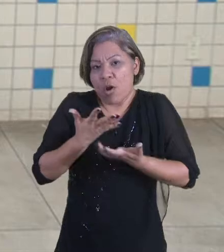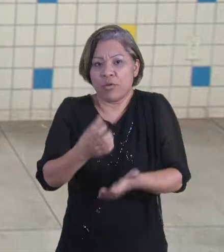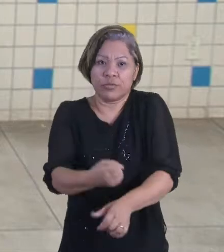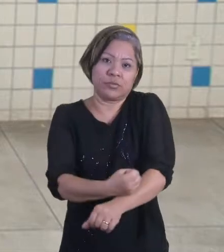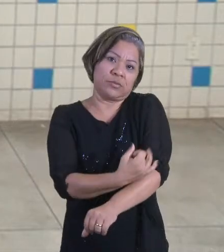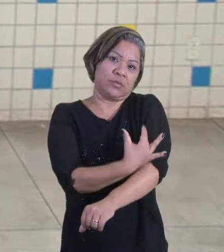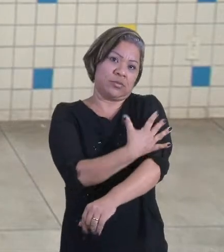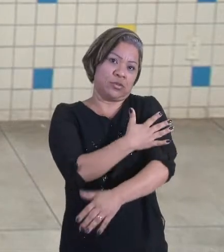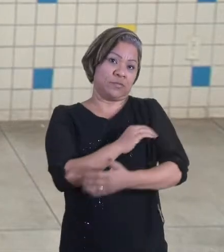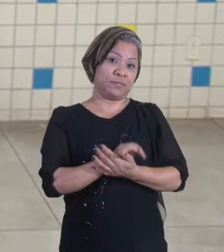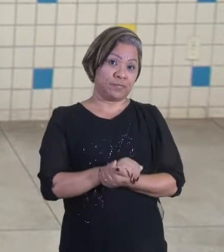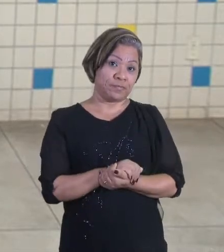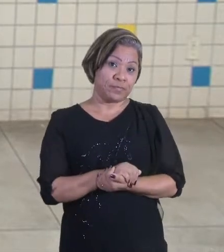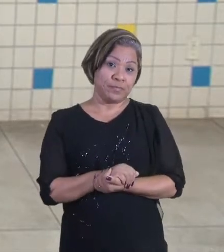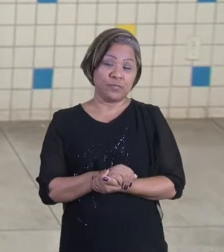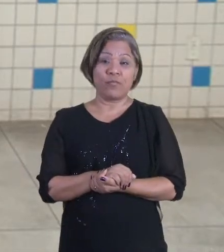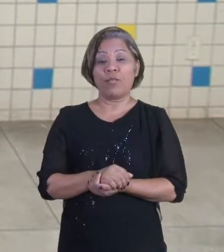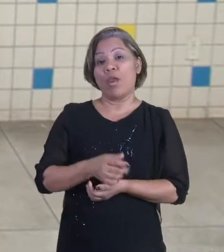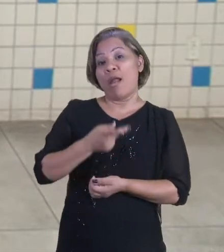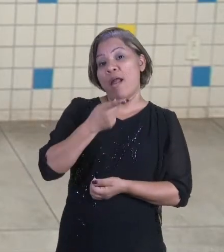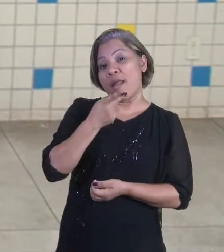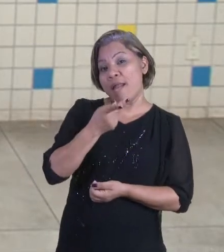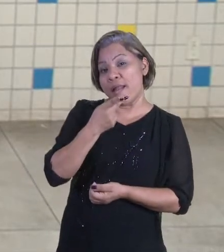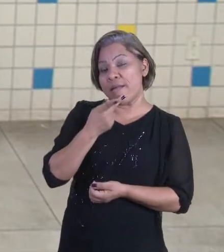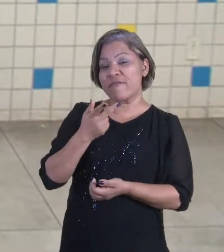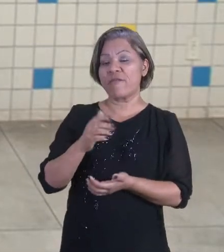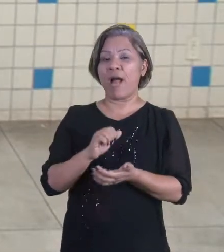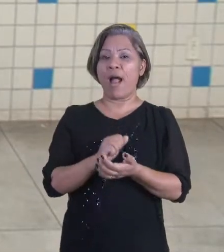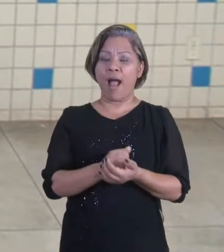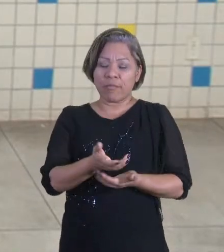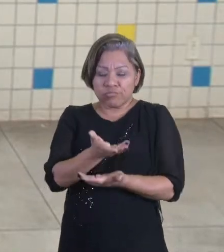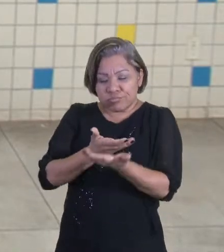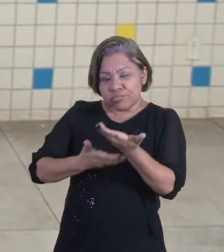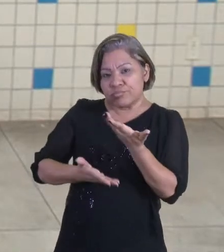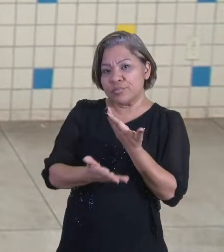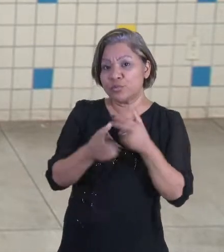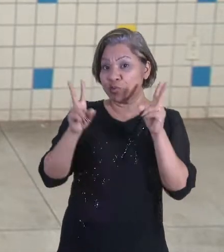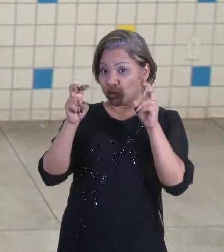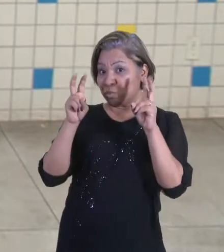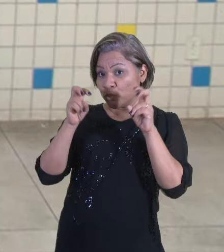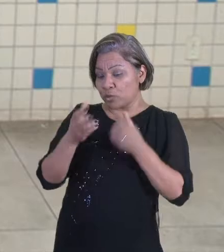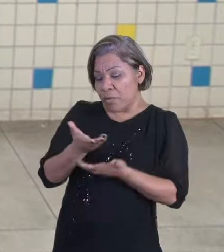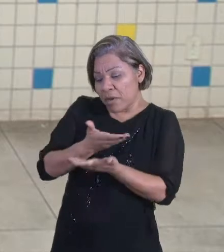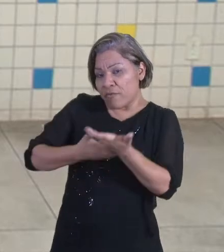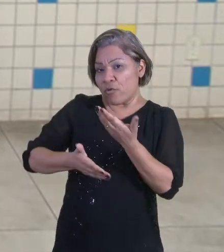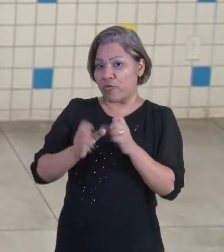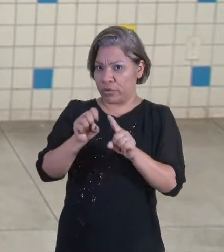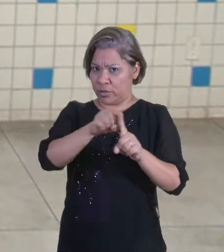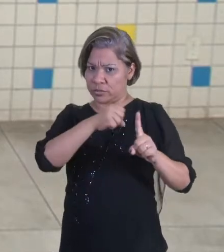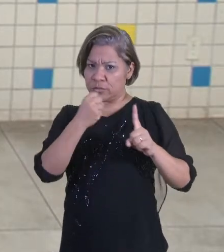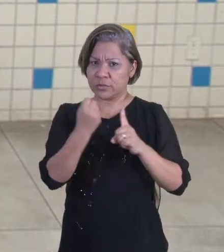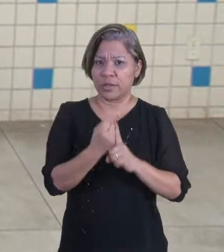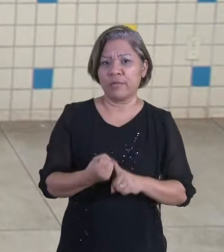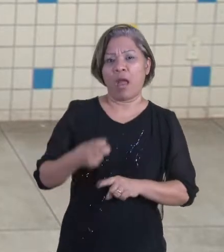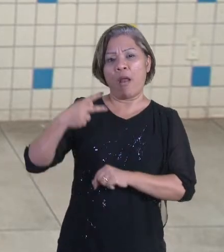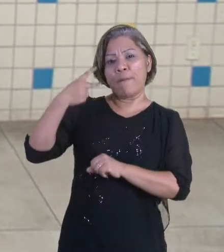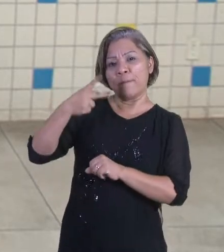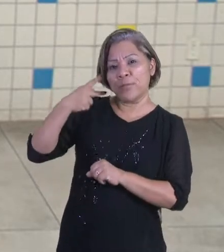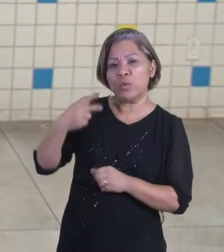ele fala, aborda os temas envolvidos na sociedade, político,